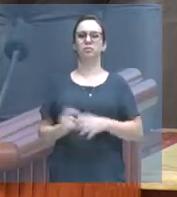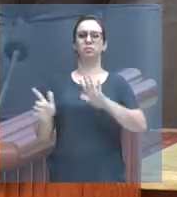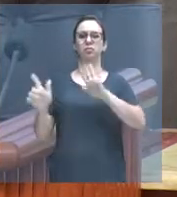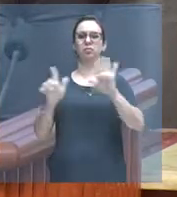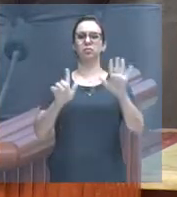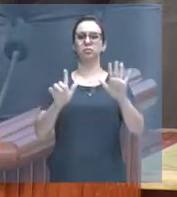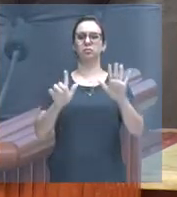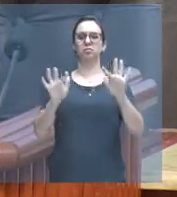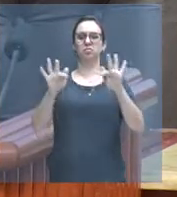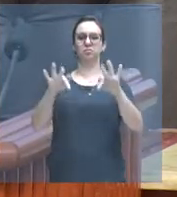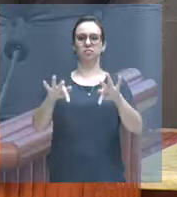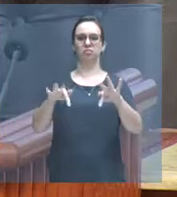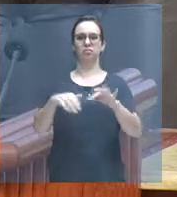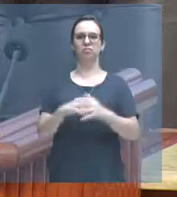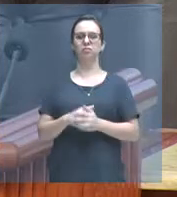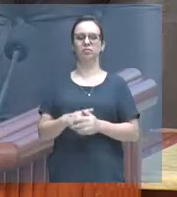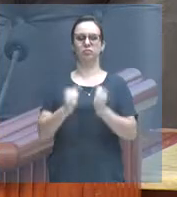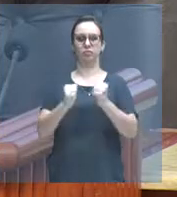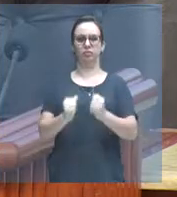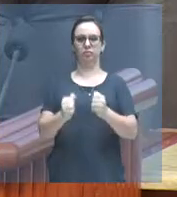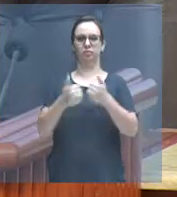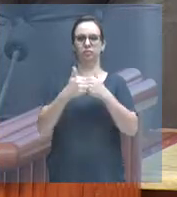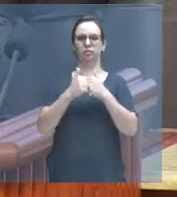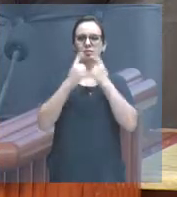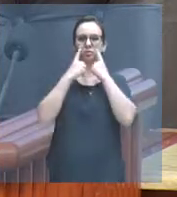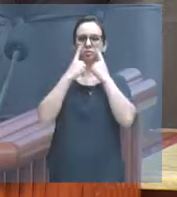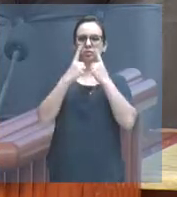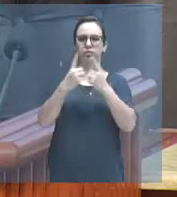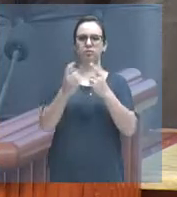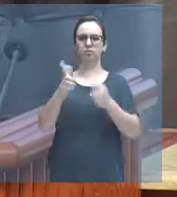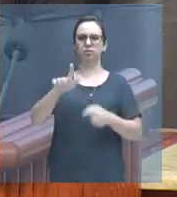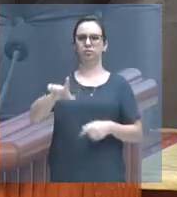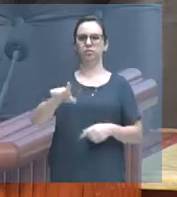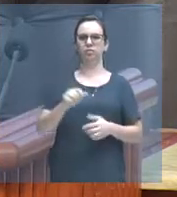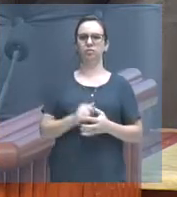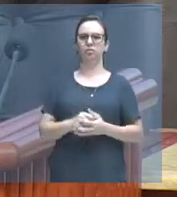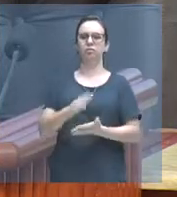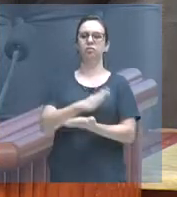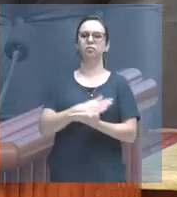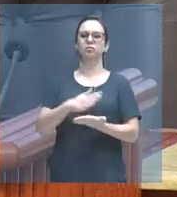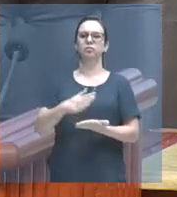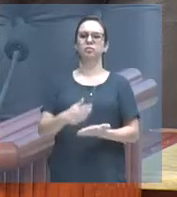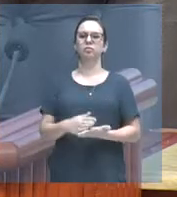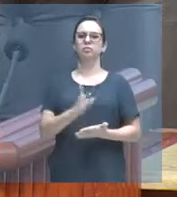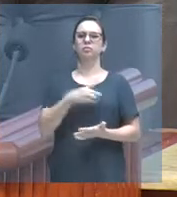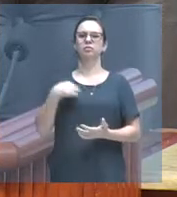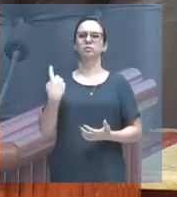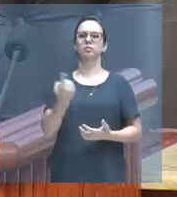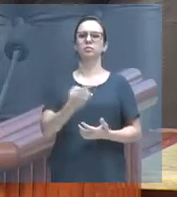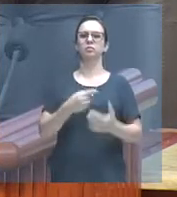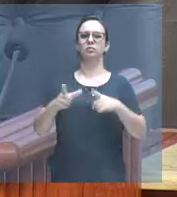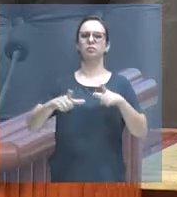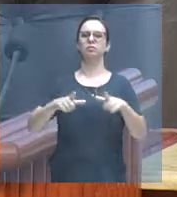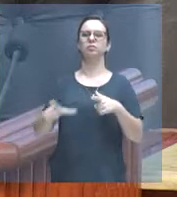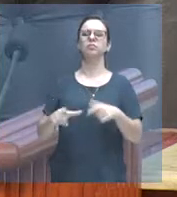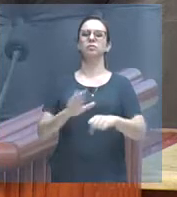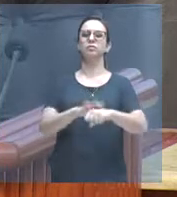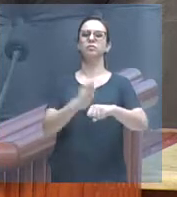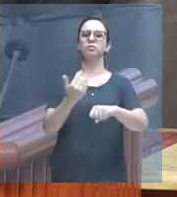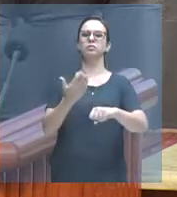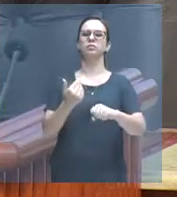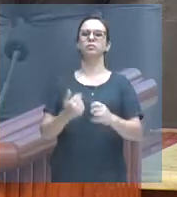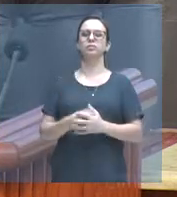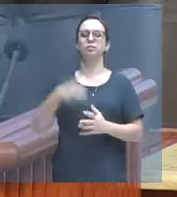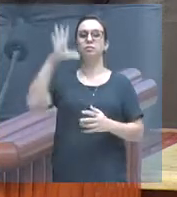acompanhar também esta sessão. Iniciamos nossos trabalhos convidando o excelentíssimo senhor Claudecir